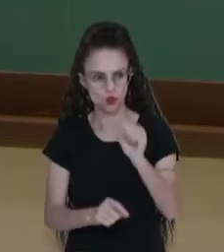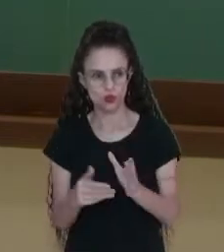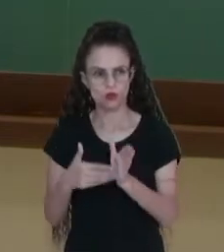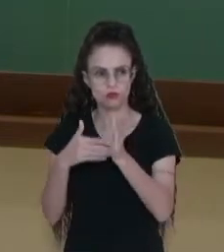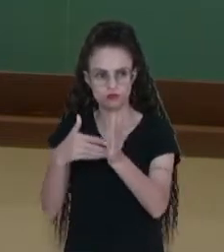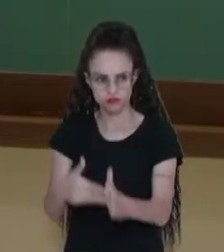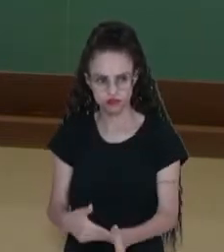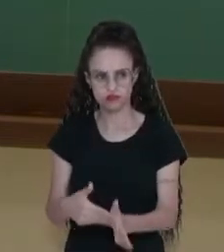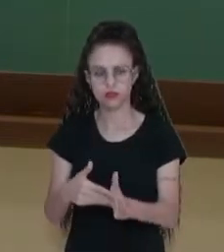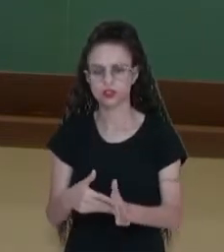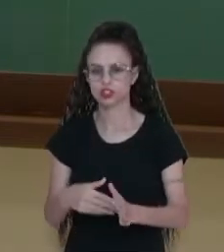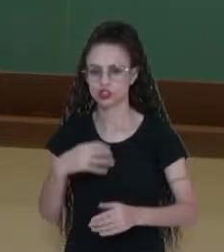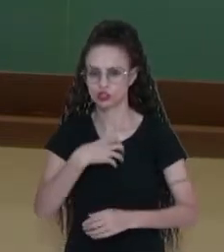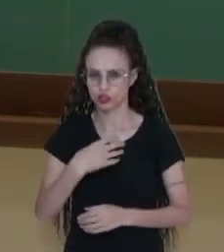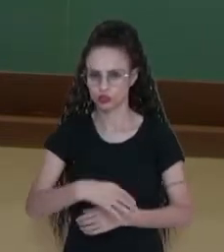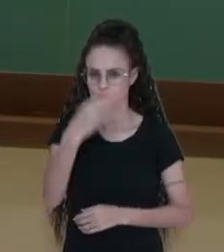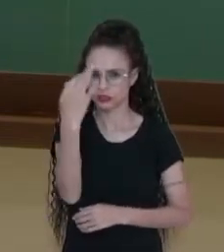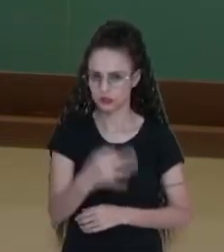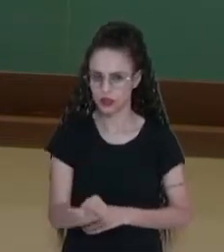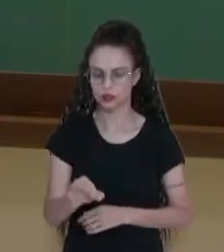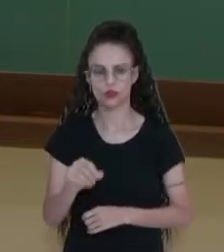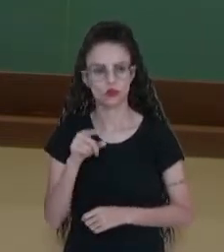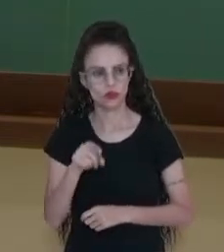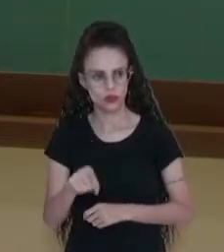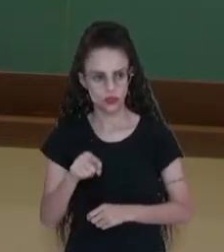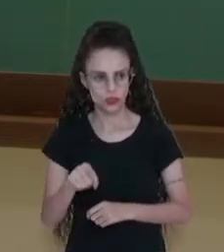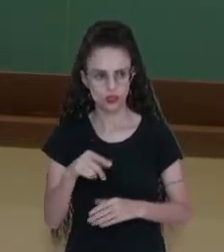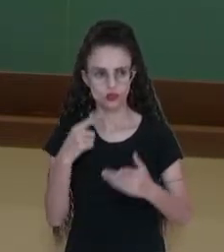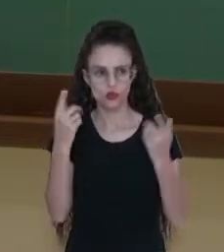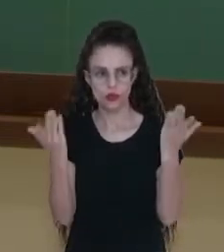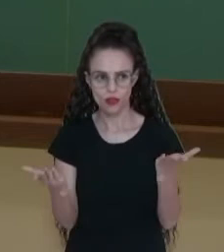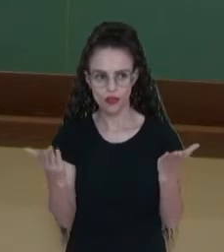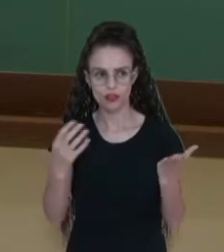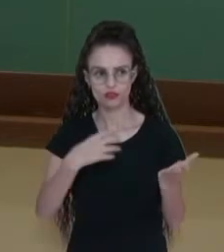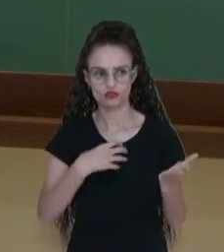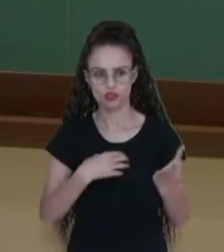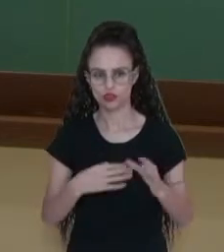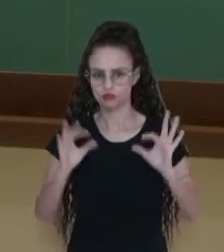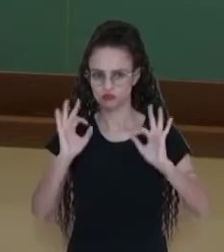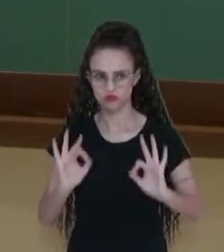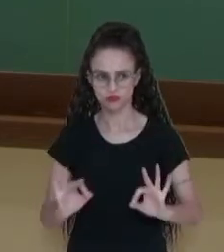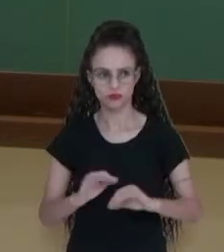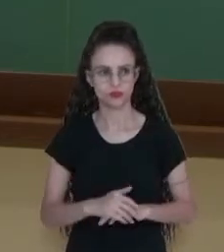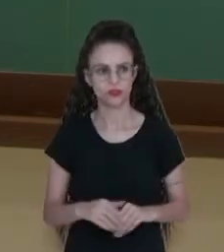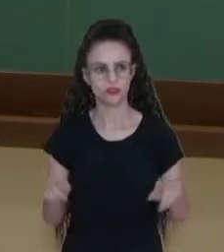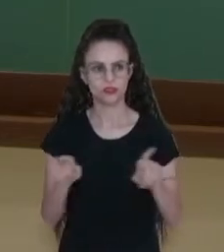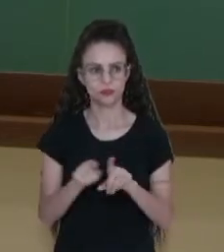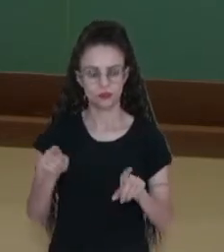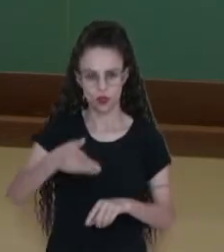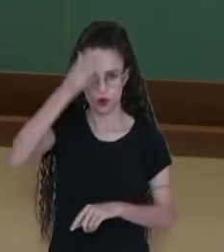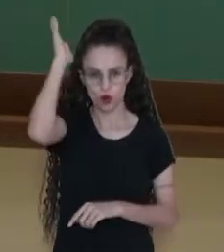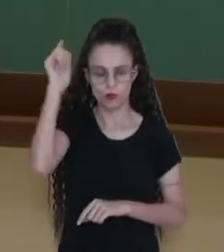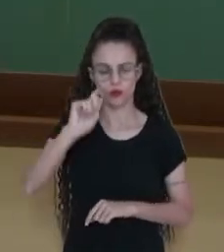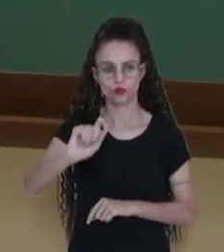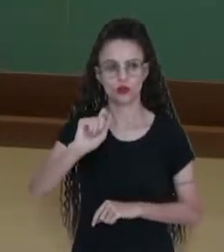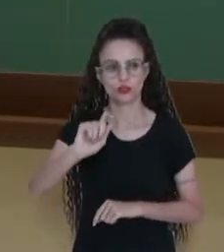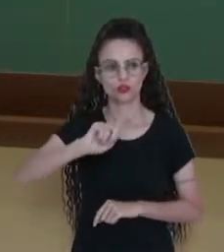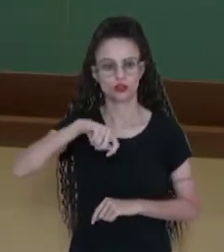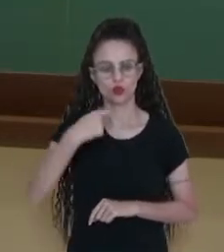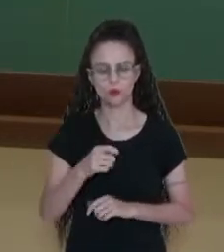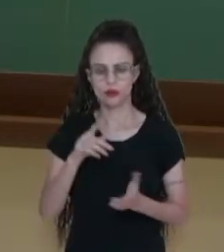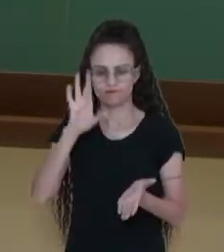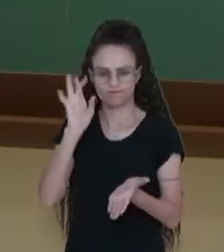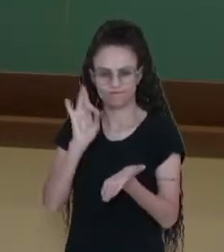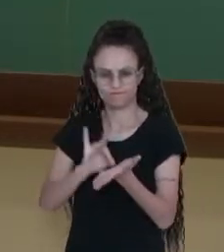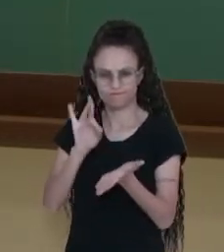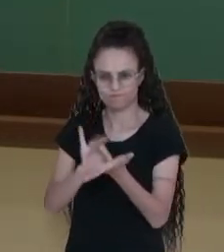acontecer de forma correta. E isso era colocado como uma forma disciplinar. E nós temos também a questão da invenção do realismo. O que é o